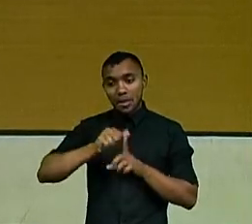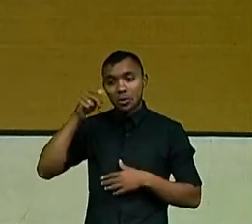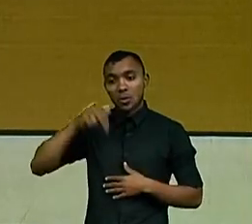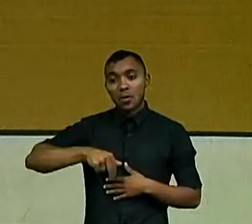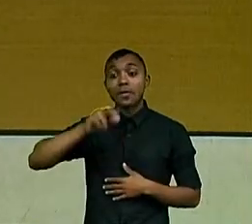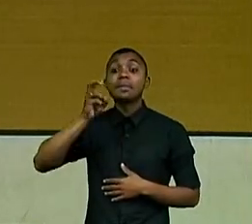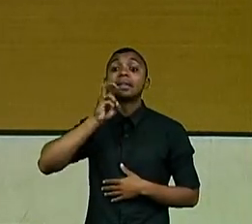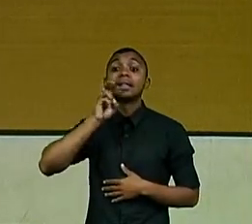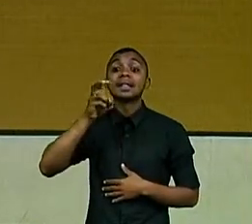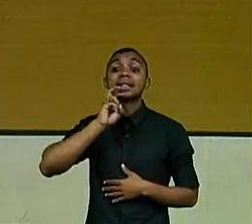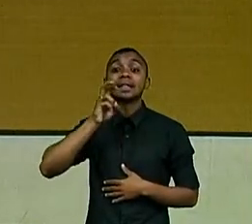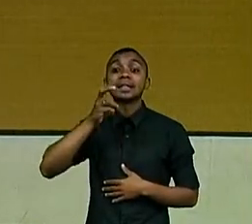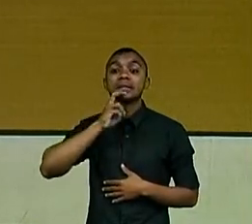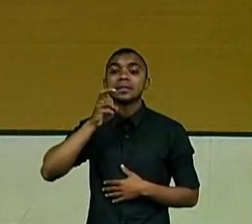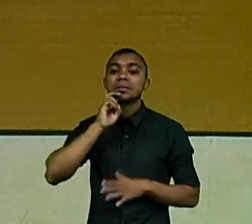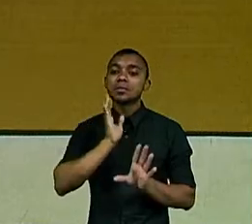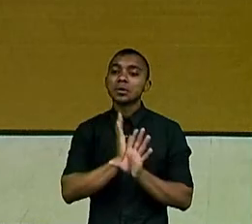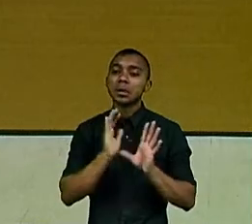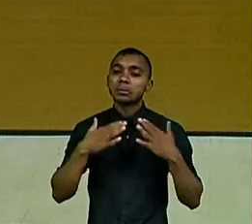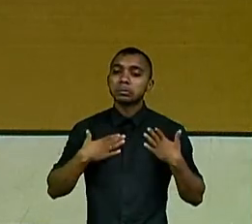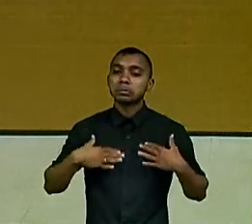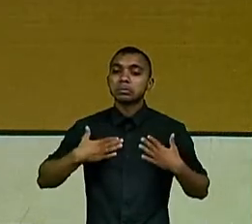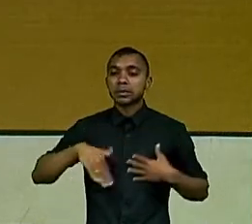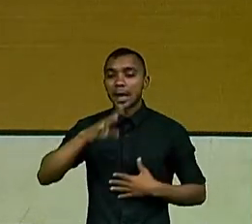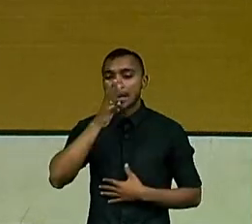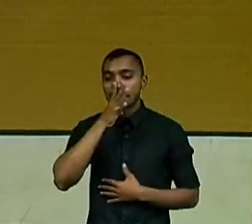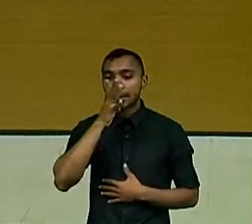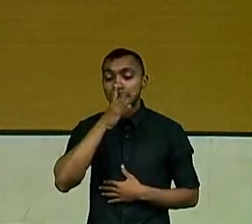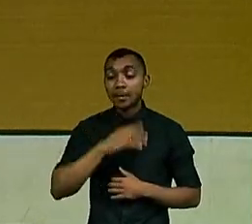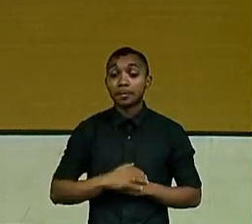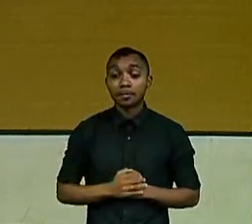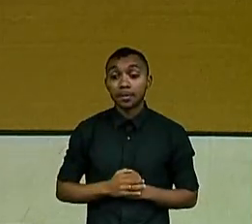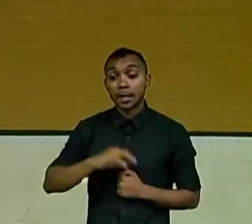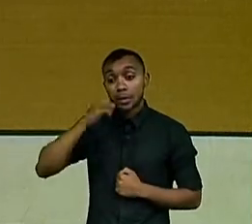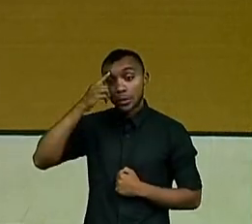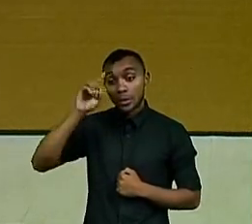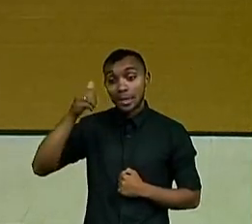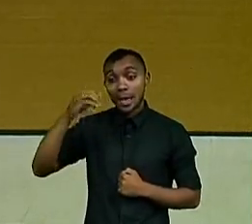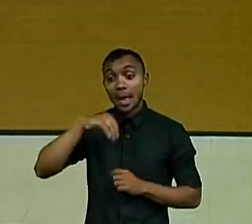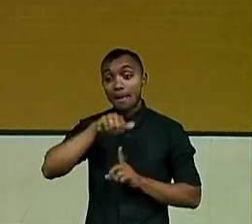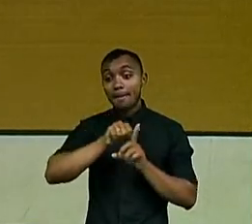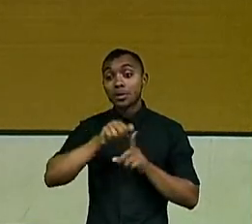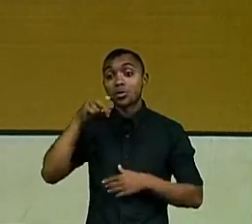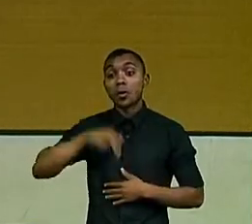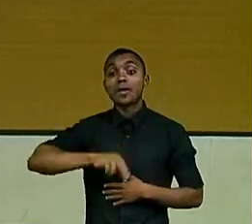que é para você dar uma relaxada vai assistir então